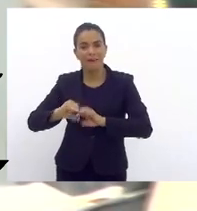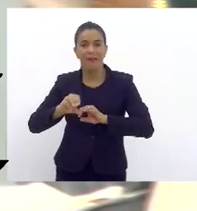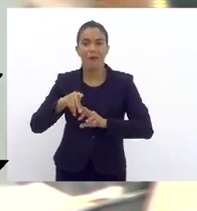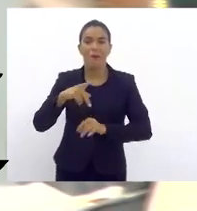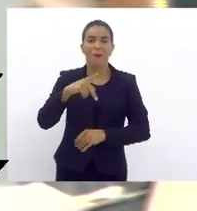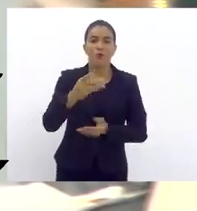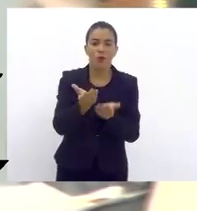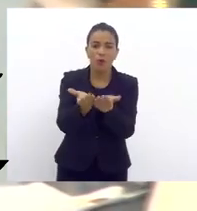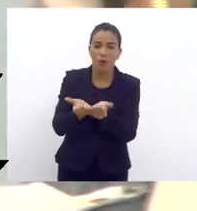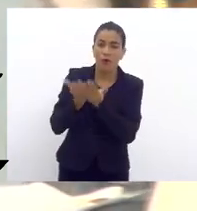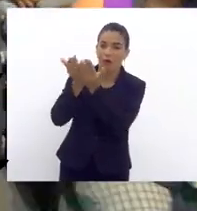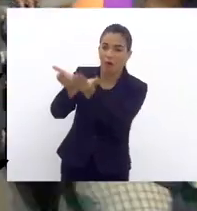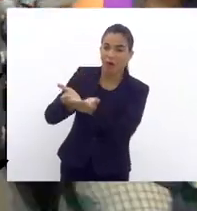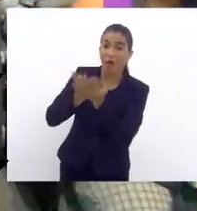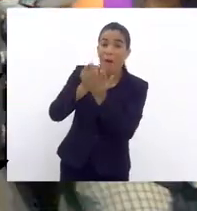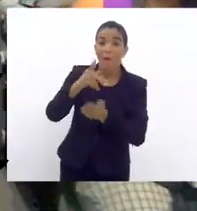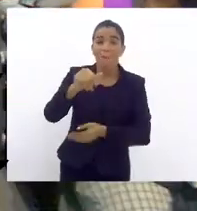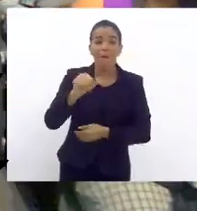UFRJ